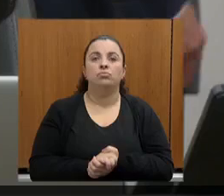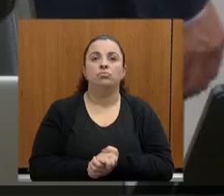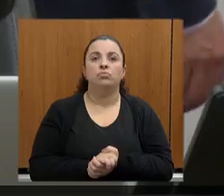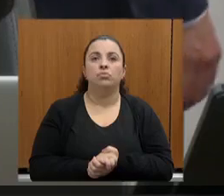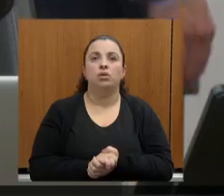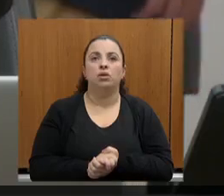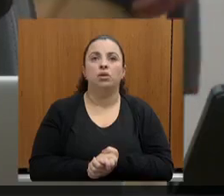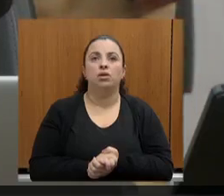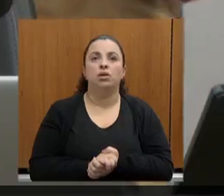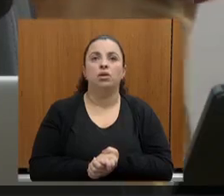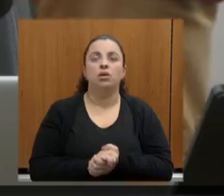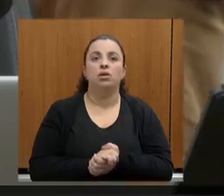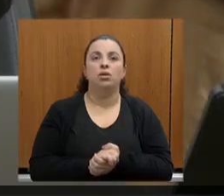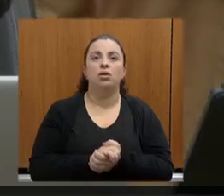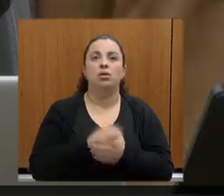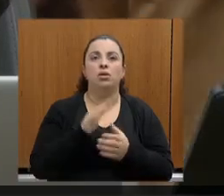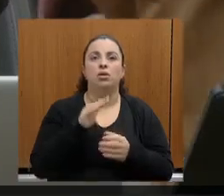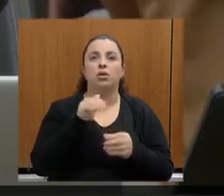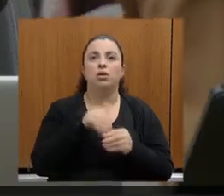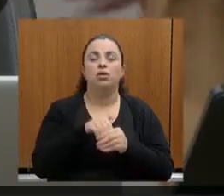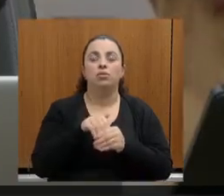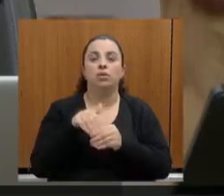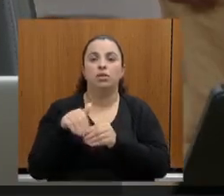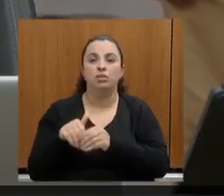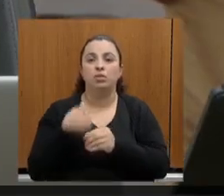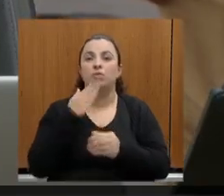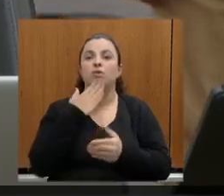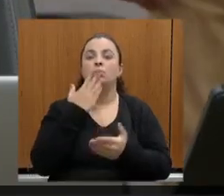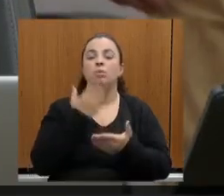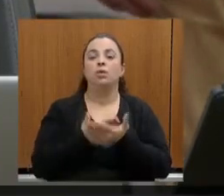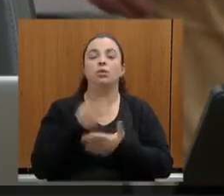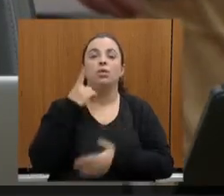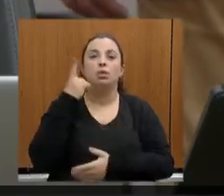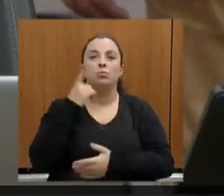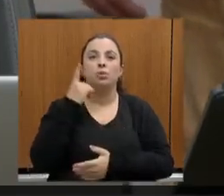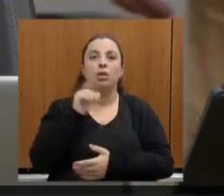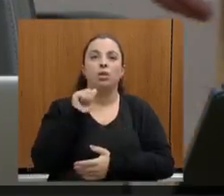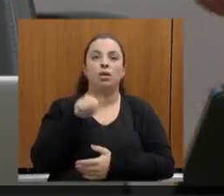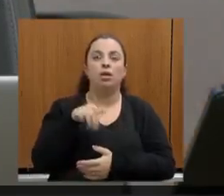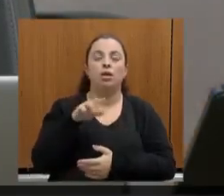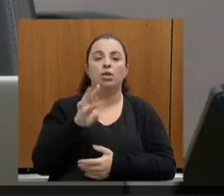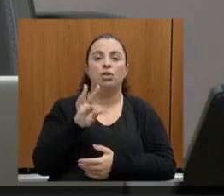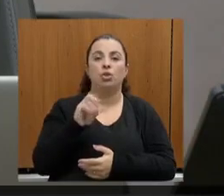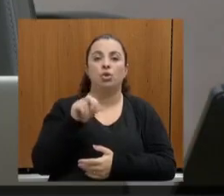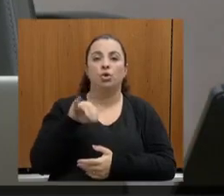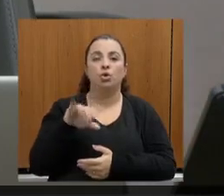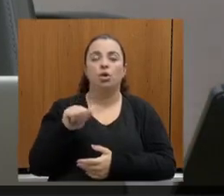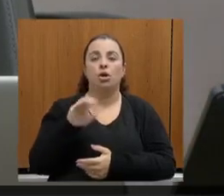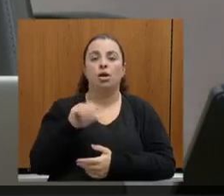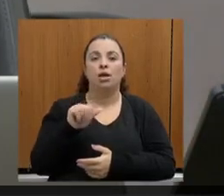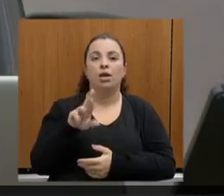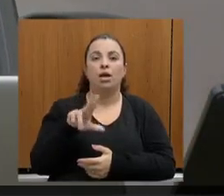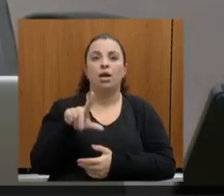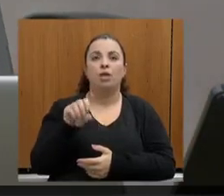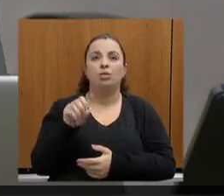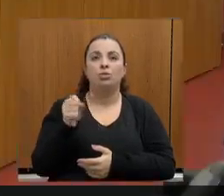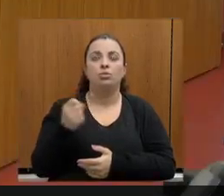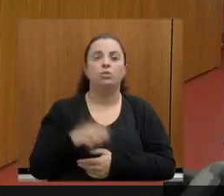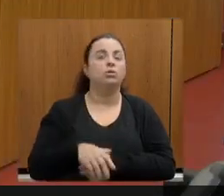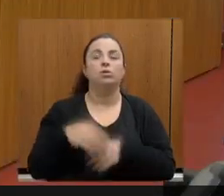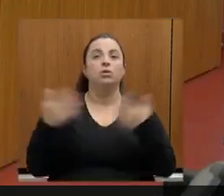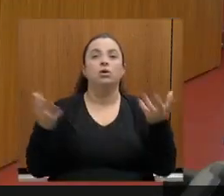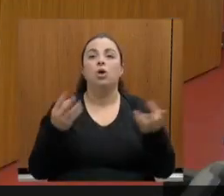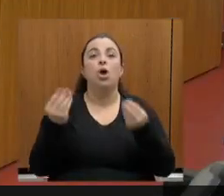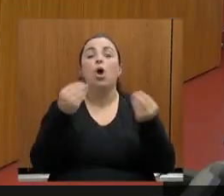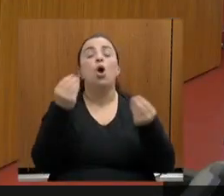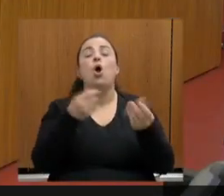e em votação o requerimento do deputado Antonio Carlos Arantes Então como ficou